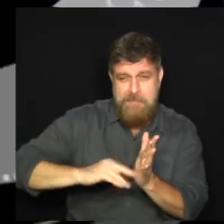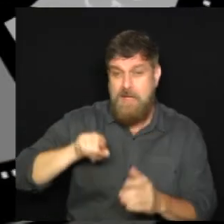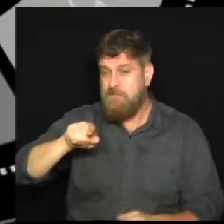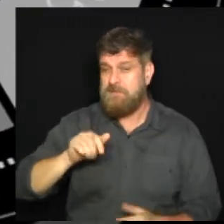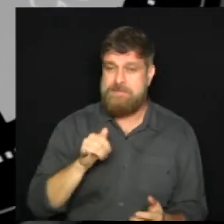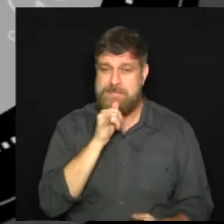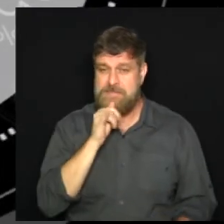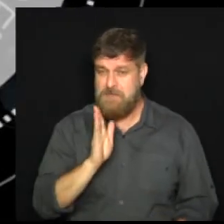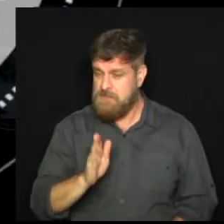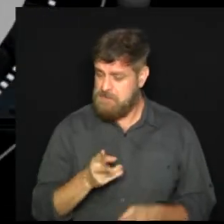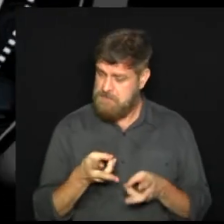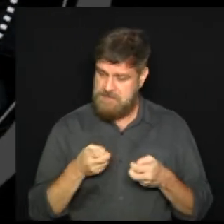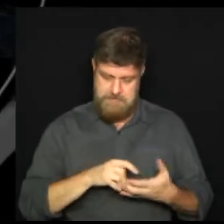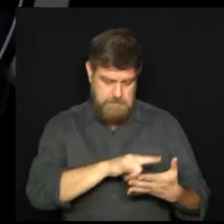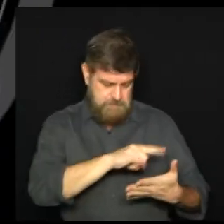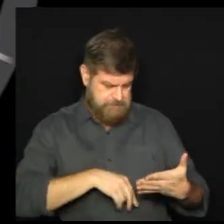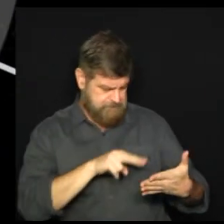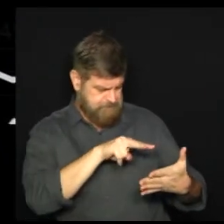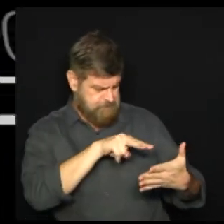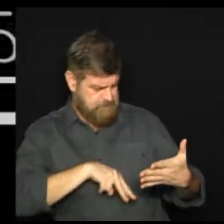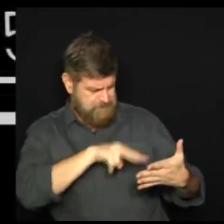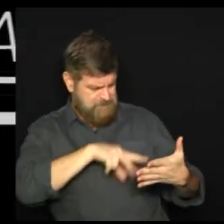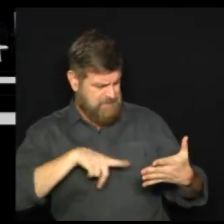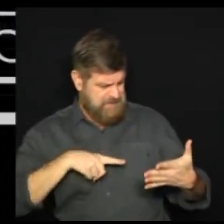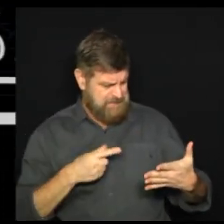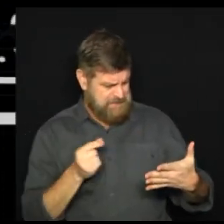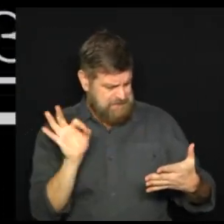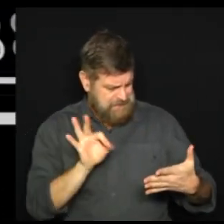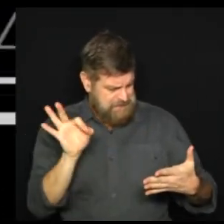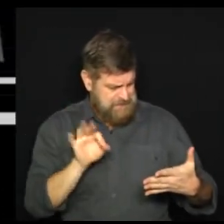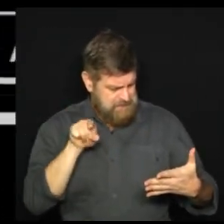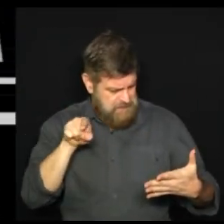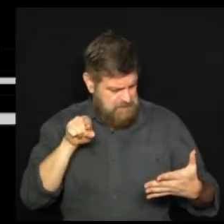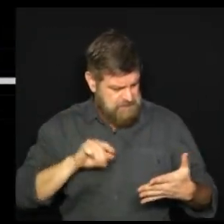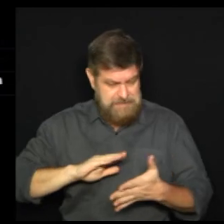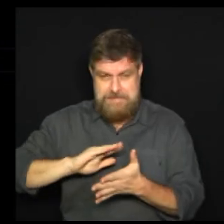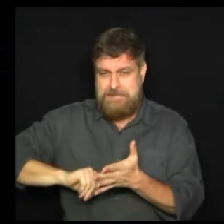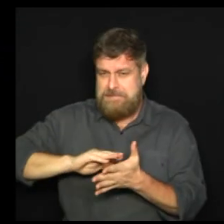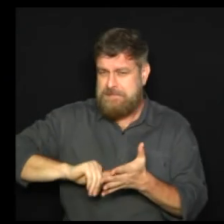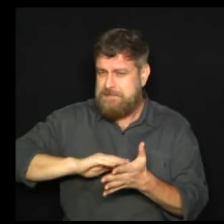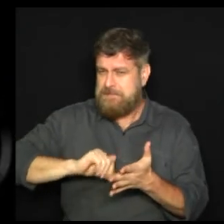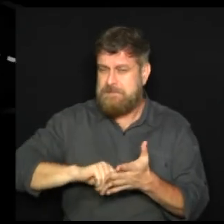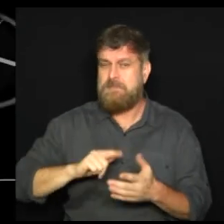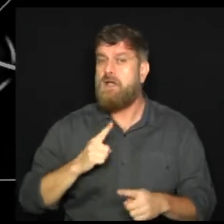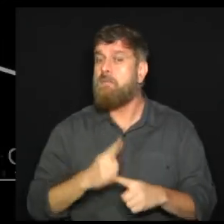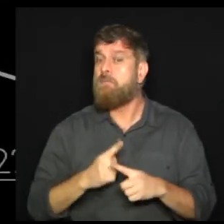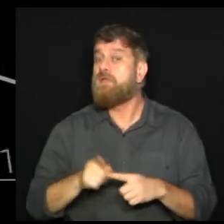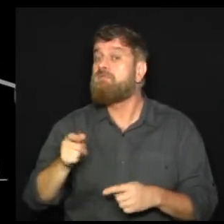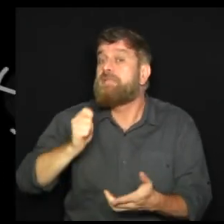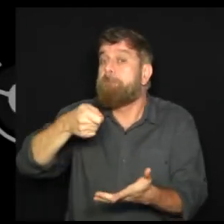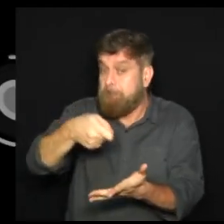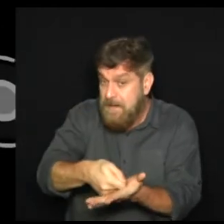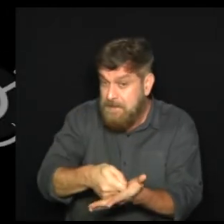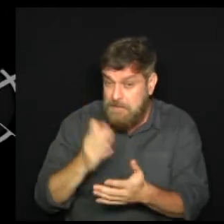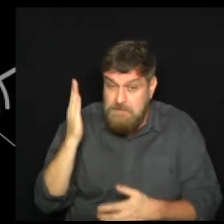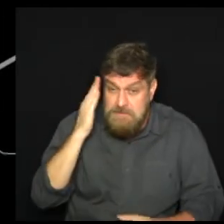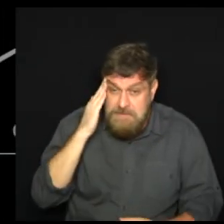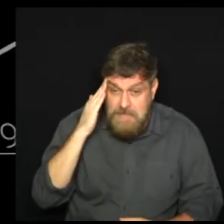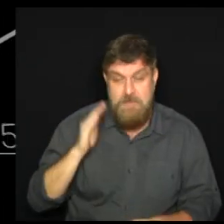E aí, pessoal, o quadro Na Ponta do Lápis está chegando mais uma vez aqui na telinha. E hoje nós vamos falar